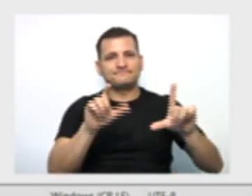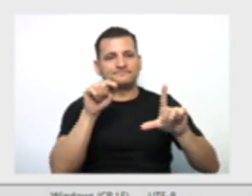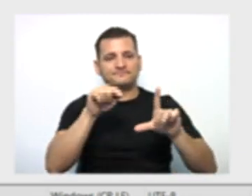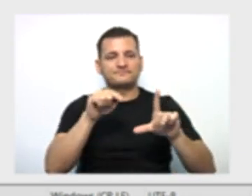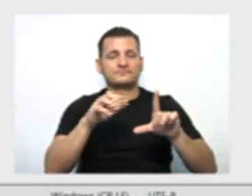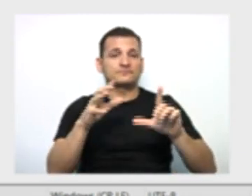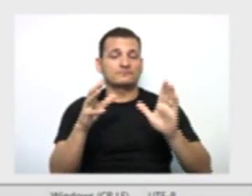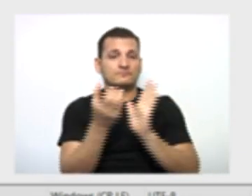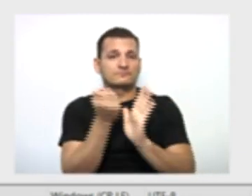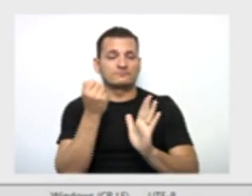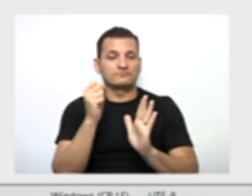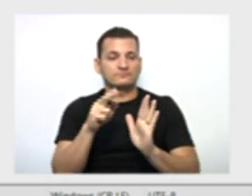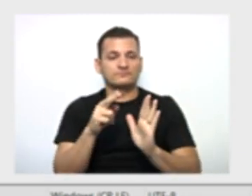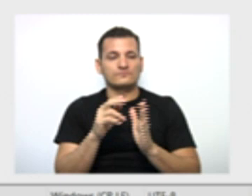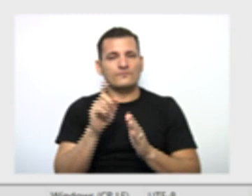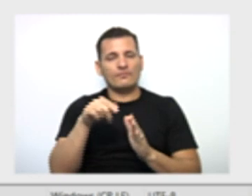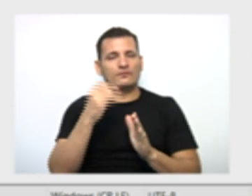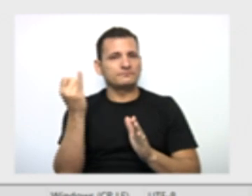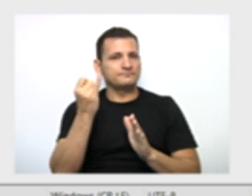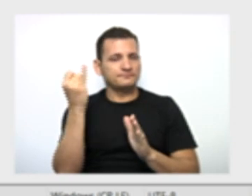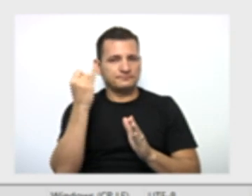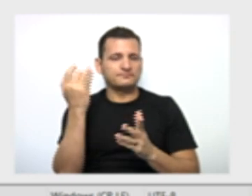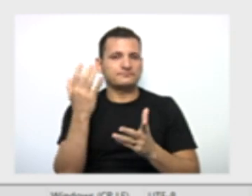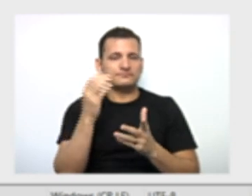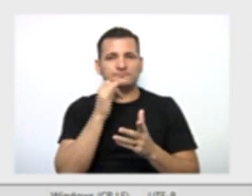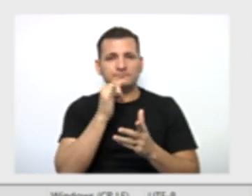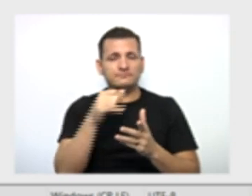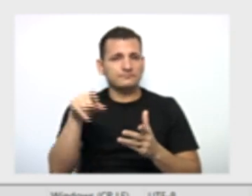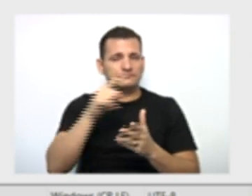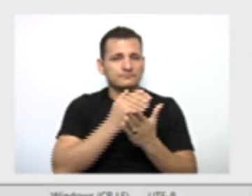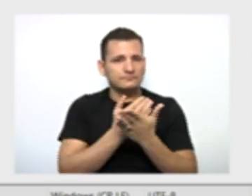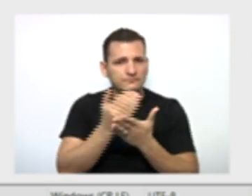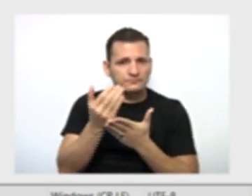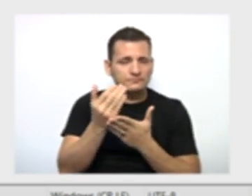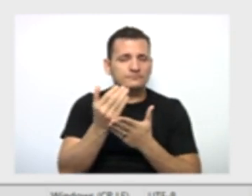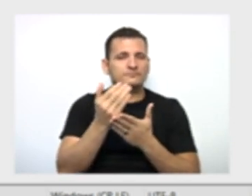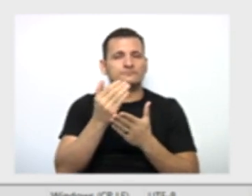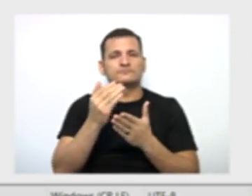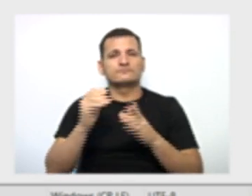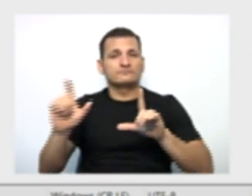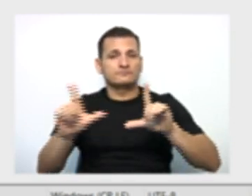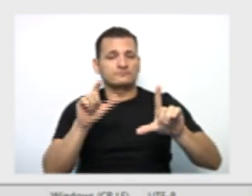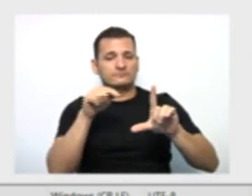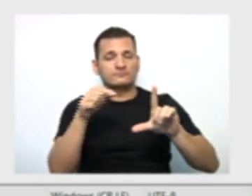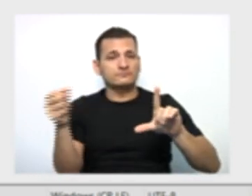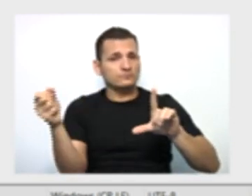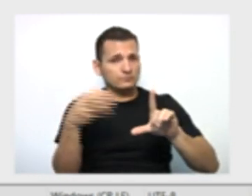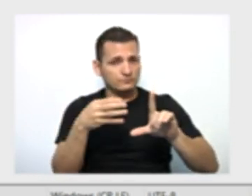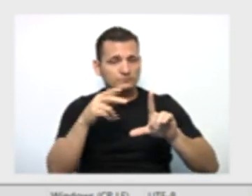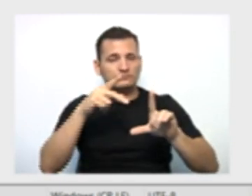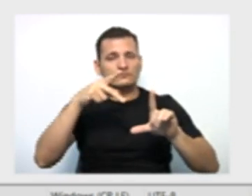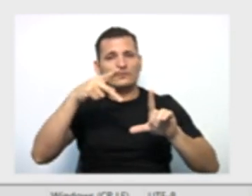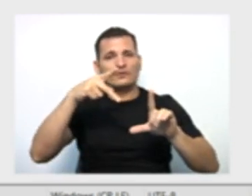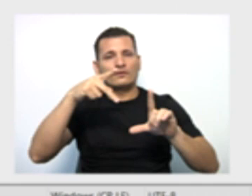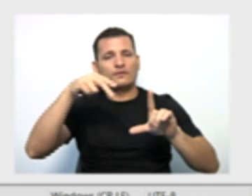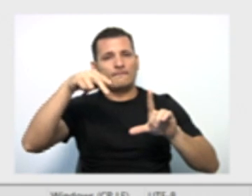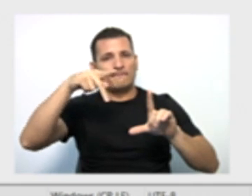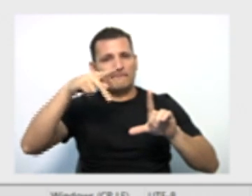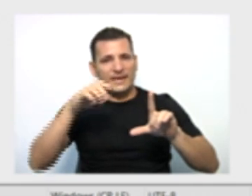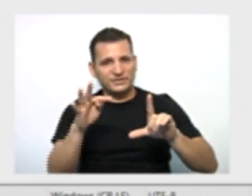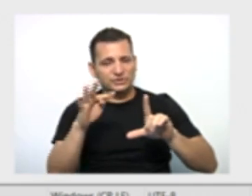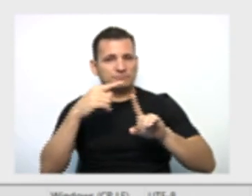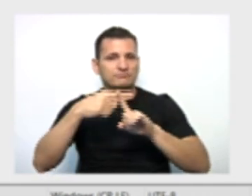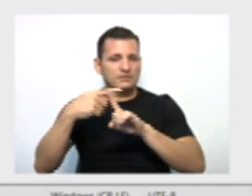Isso é essencial. Então, quando vocês já iniciarem um arquivo em Notepad++,